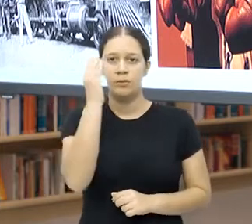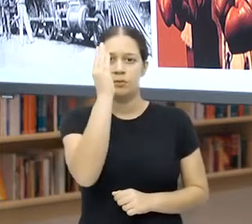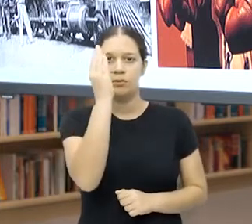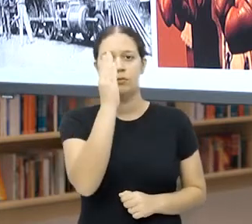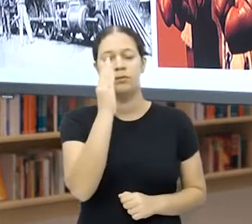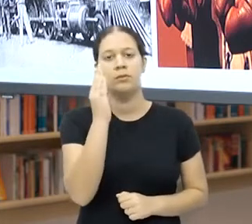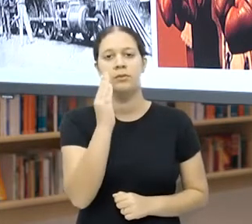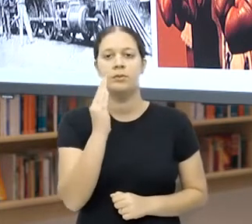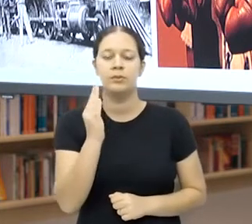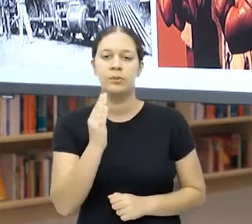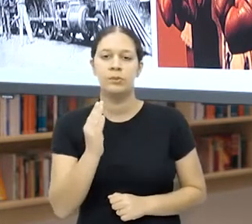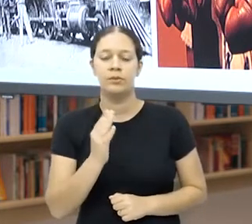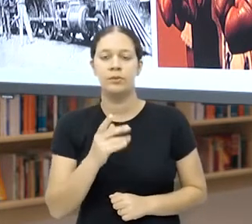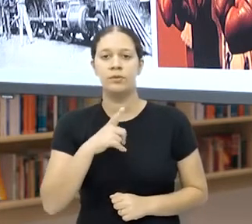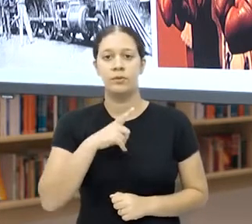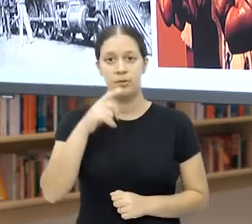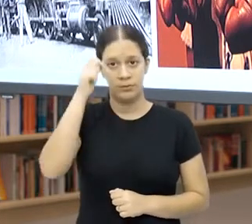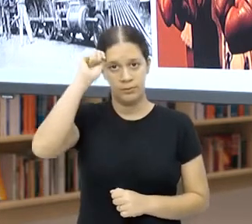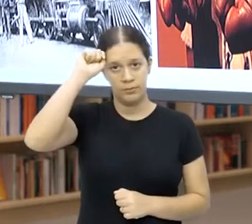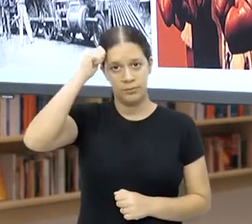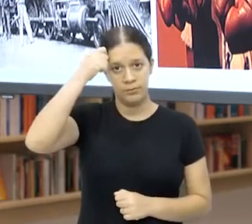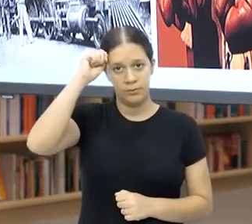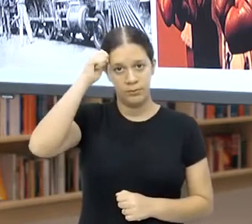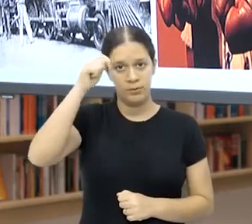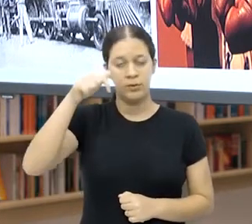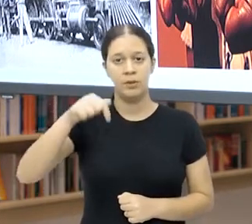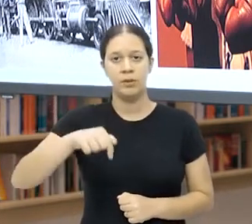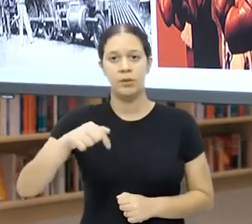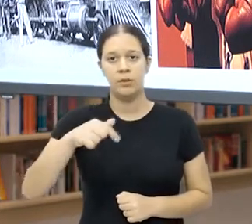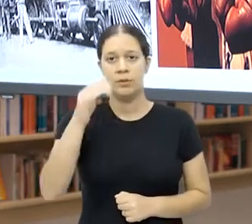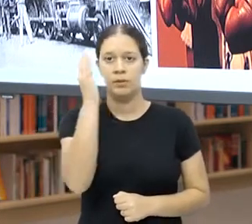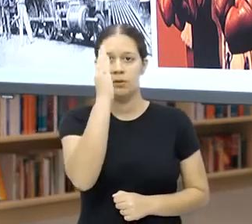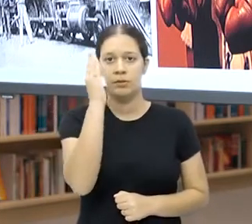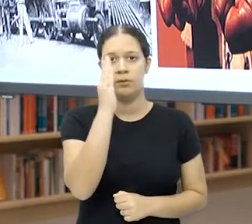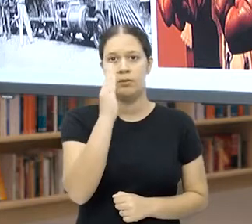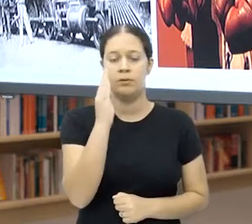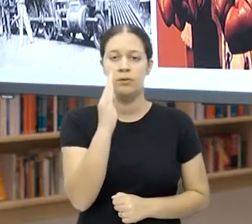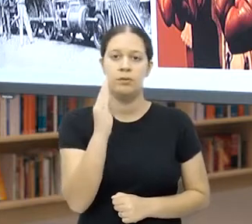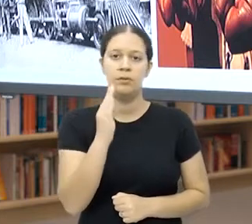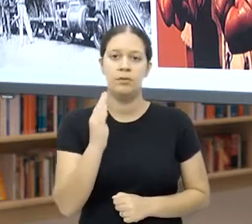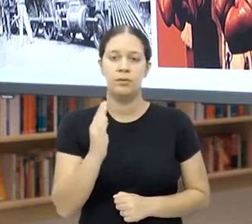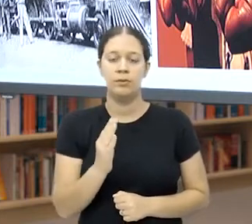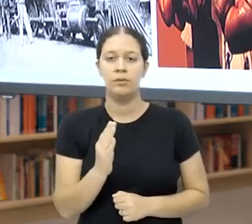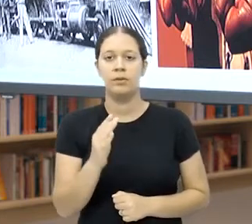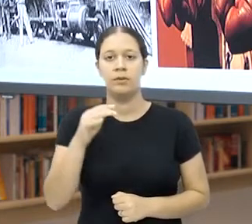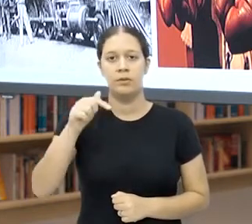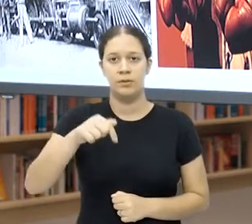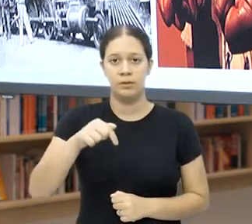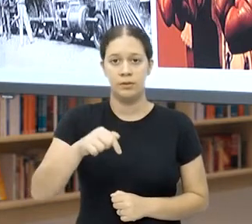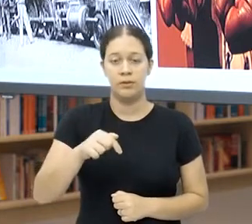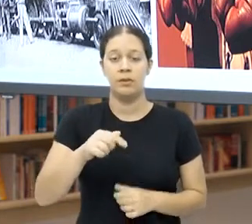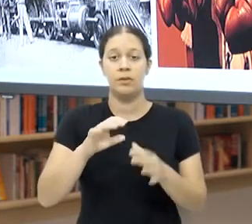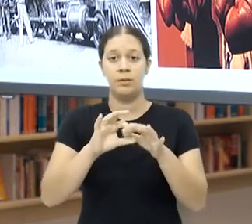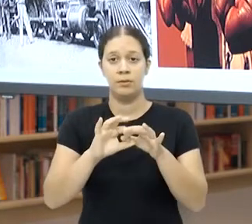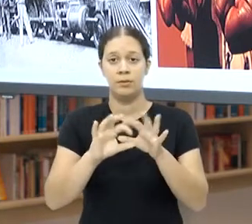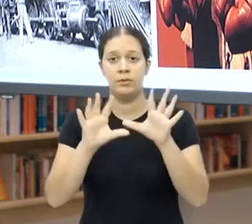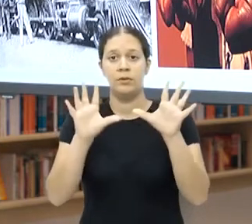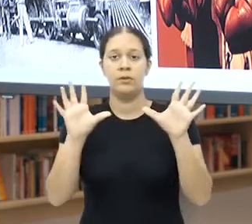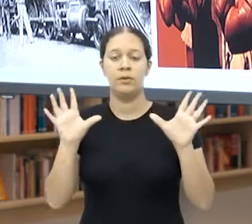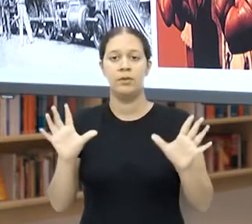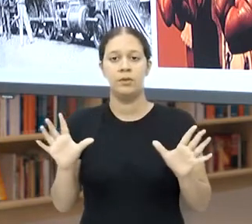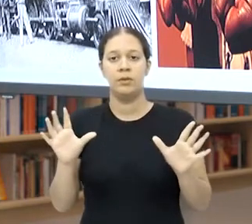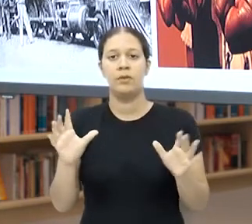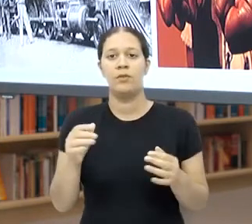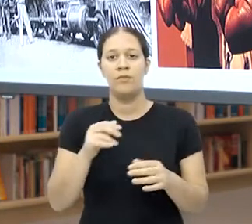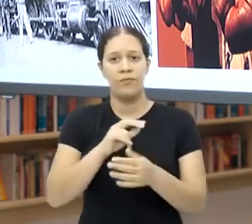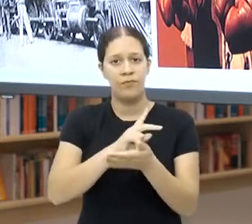Brasil, trazia esses escravos para aqui, para o Brasil, e lá eles eram livres e aqui escravos. E passaram